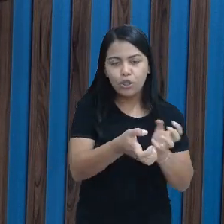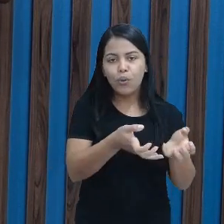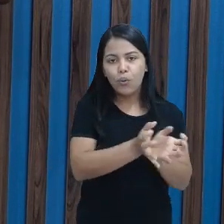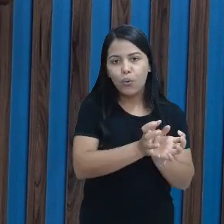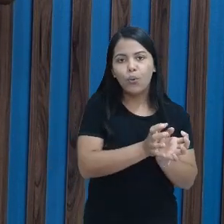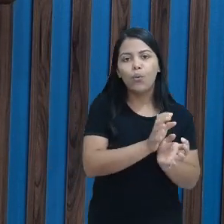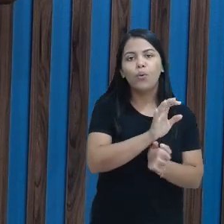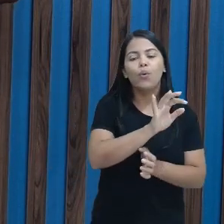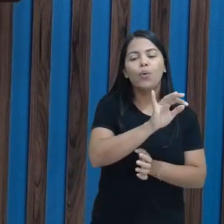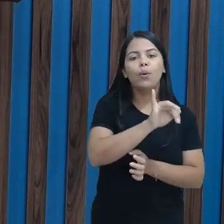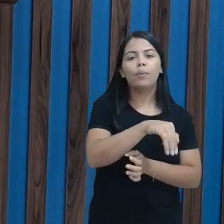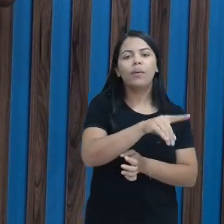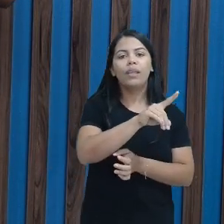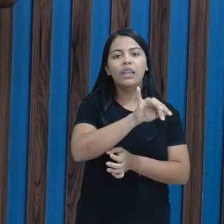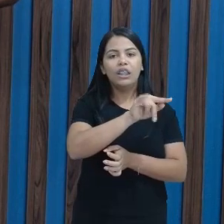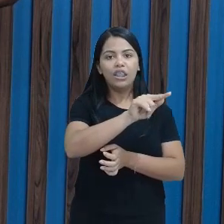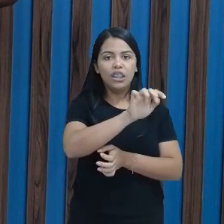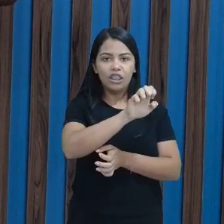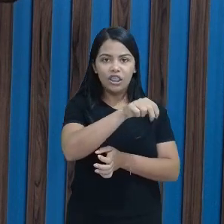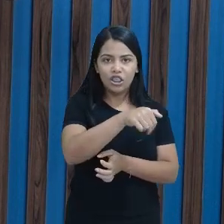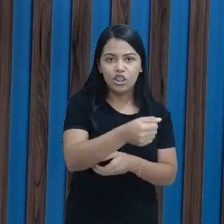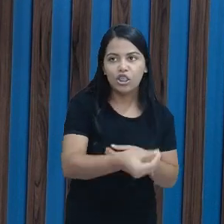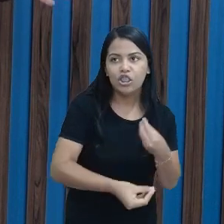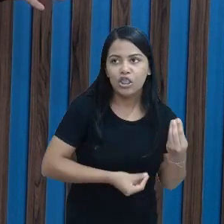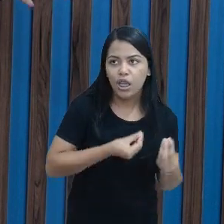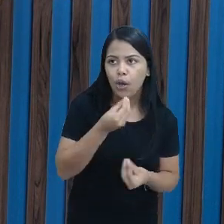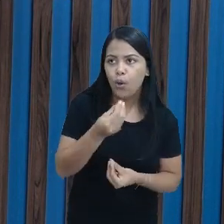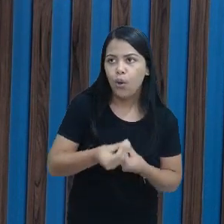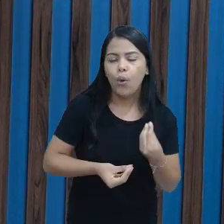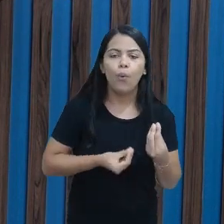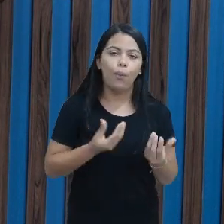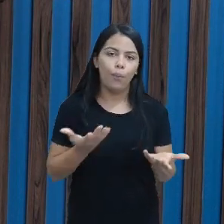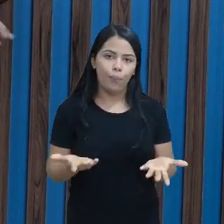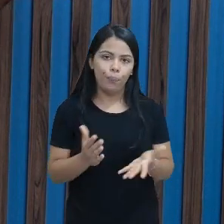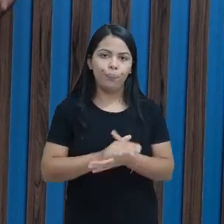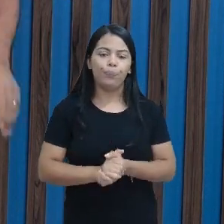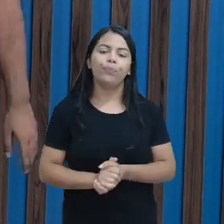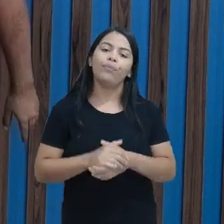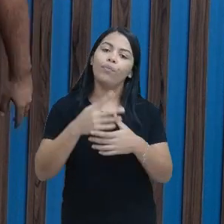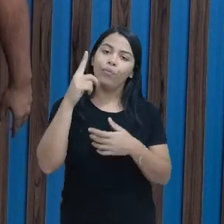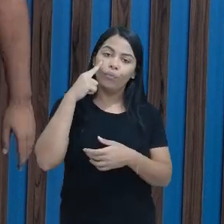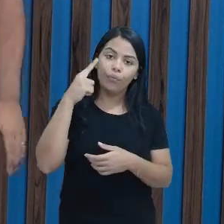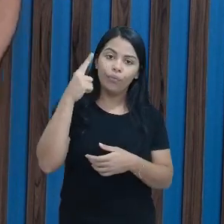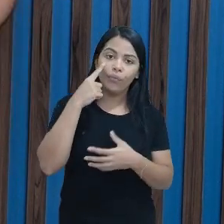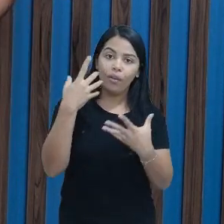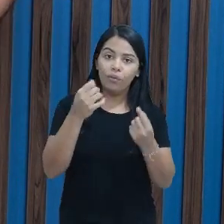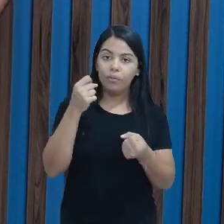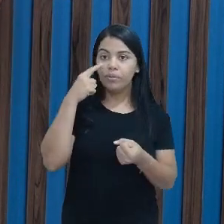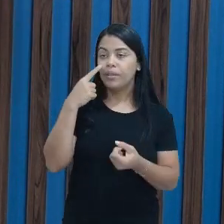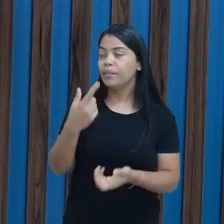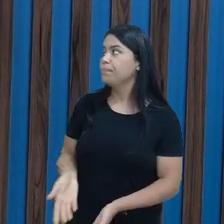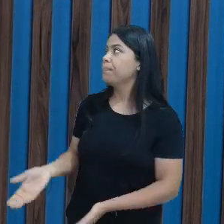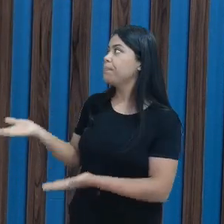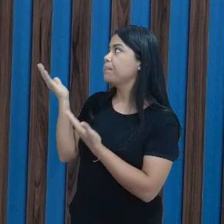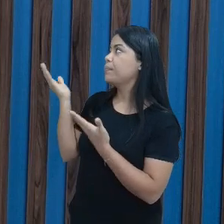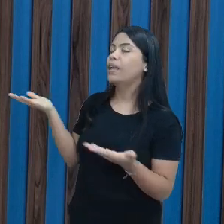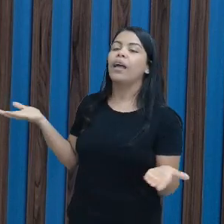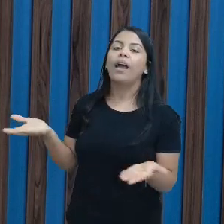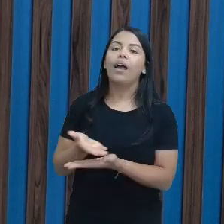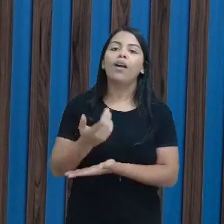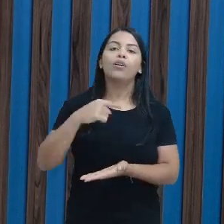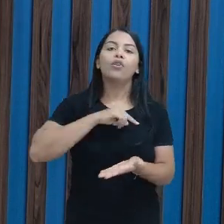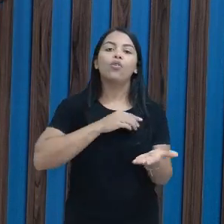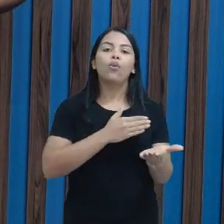parte de uma comunidade indígena? Então, vê só comigo na tela, vamos embora, já começa aqui com